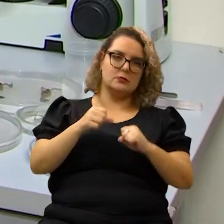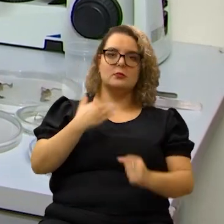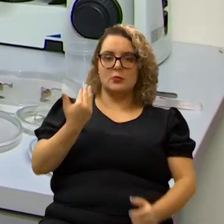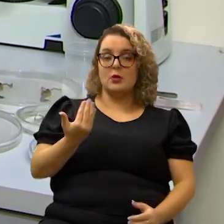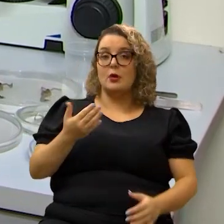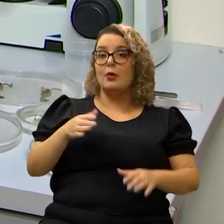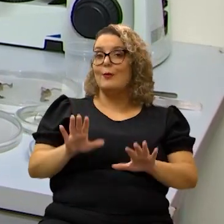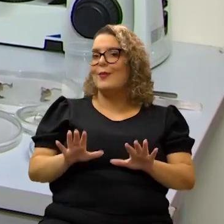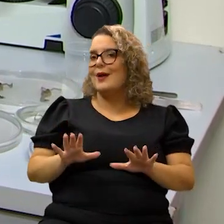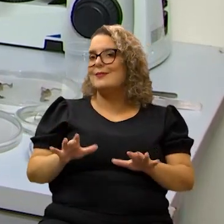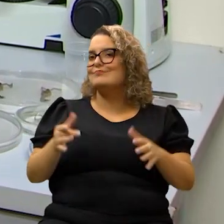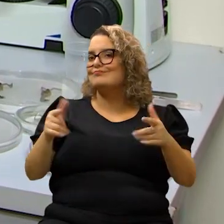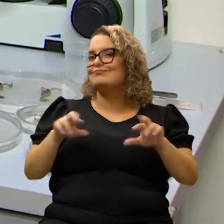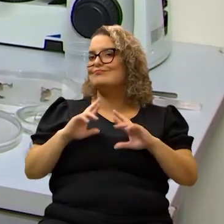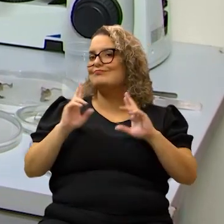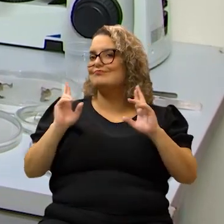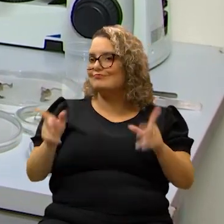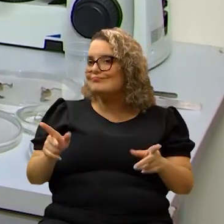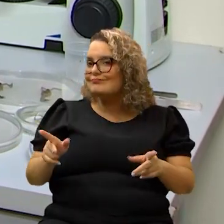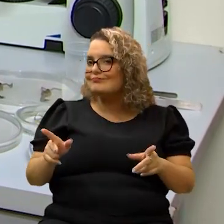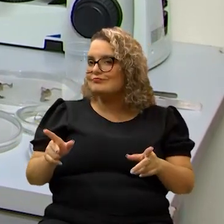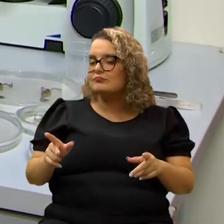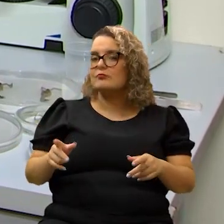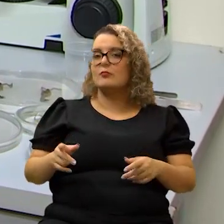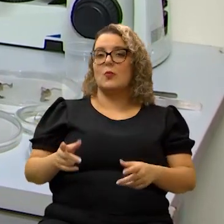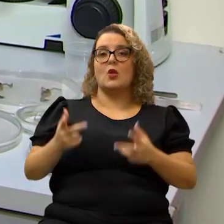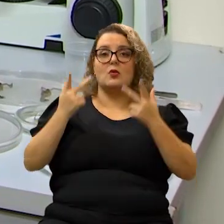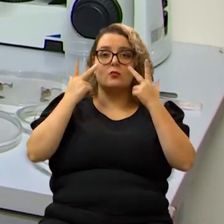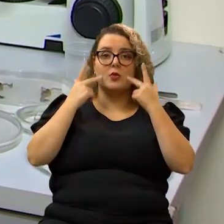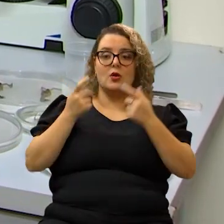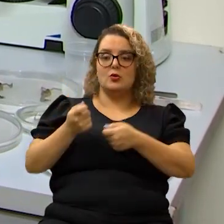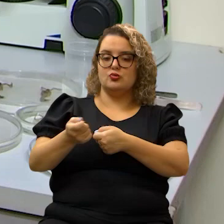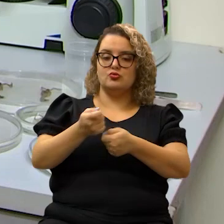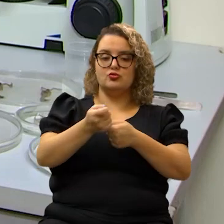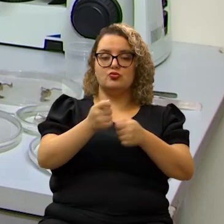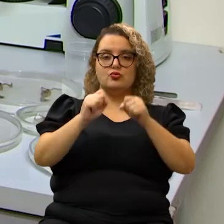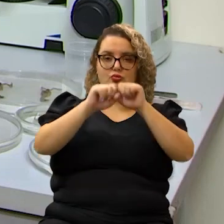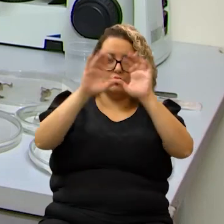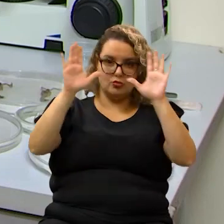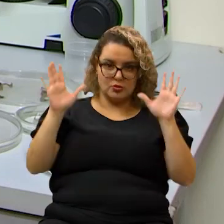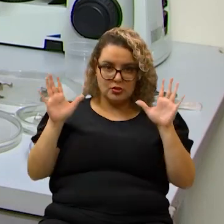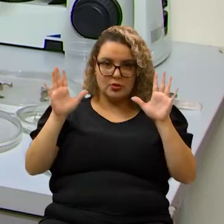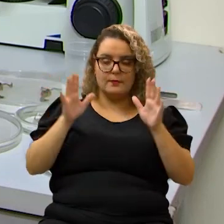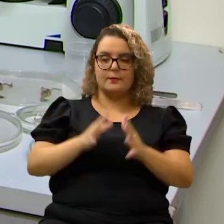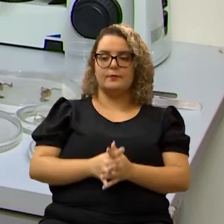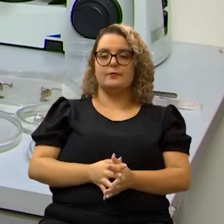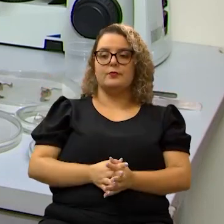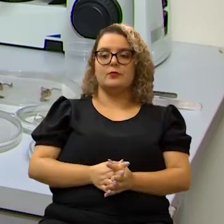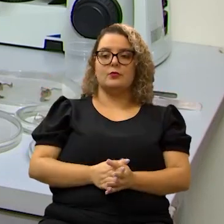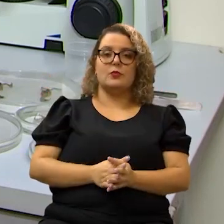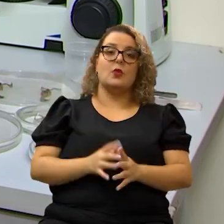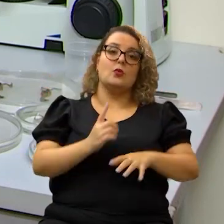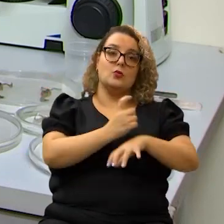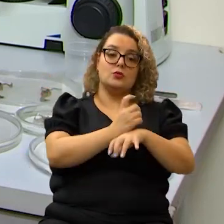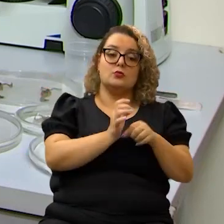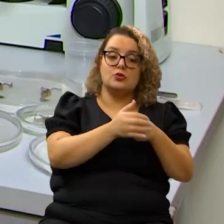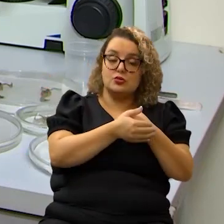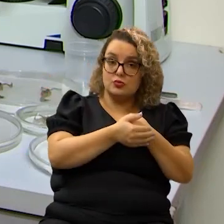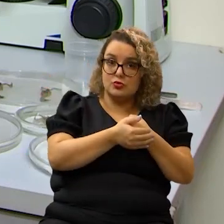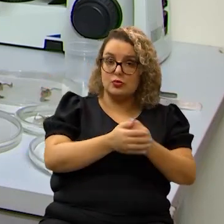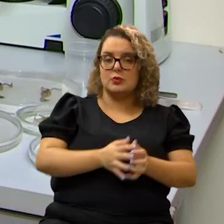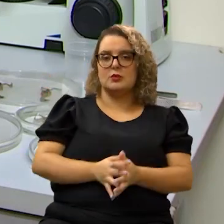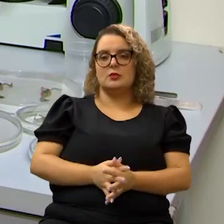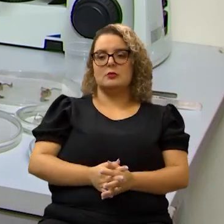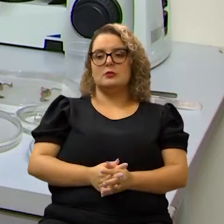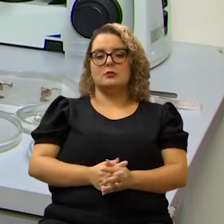em cima do escorpião. O escorpião vai morrer? Vai morrer, tá? Só que no ambiente é diferente. Normalmente a gente passa o veneno de dia, as empresas vêm em casa